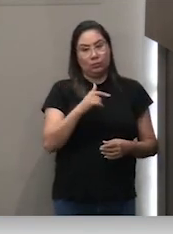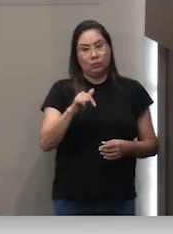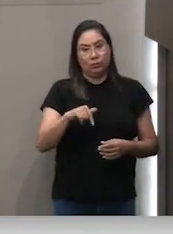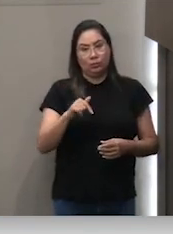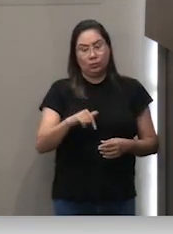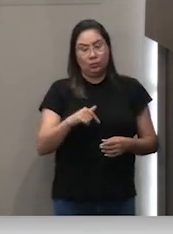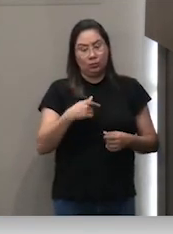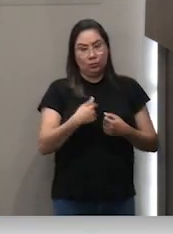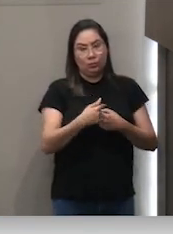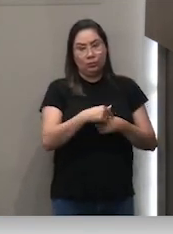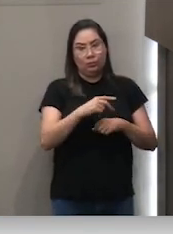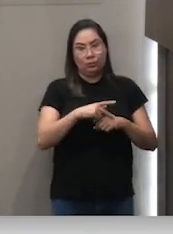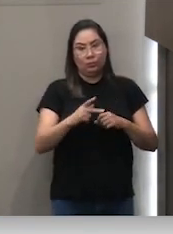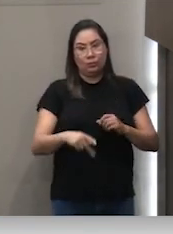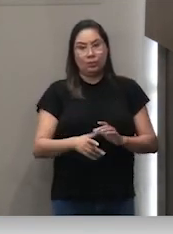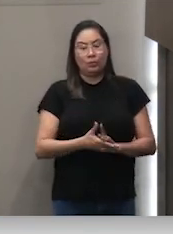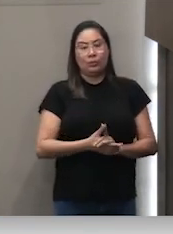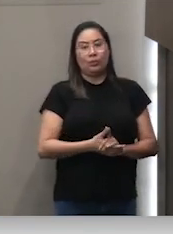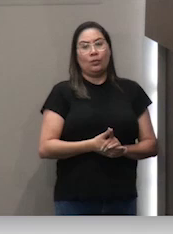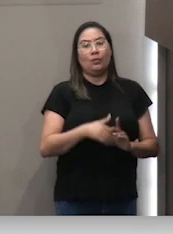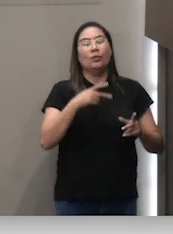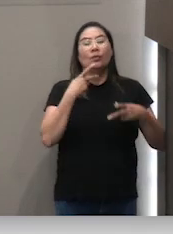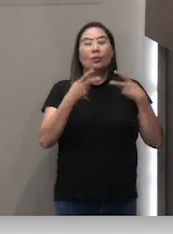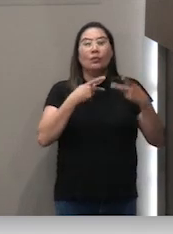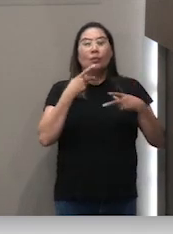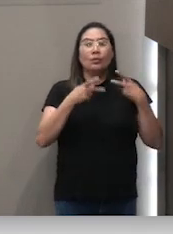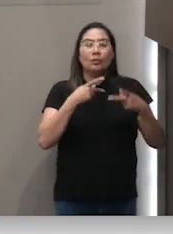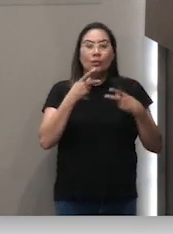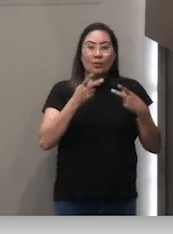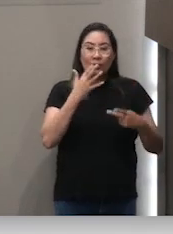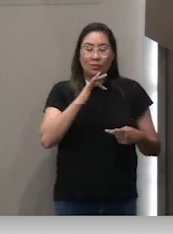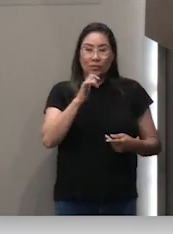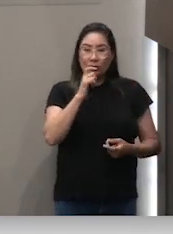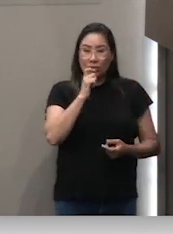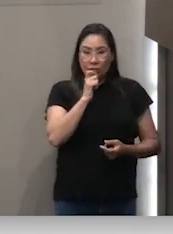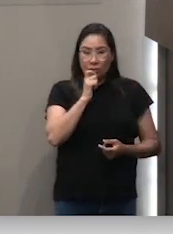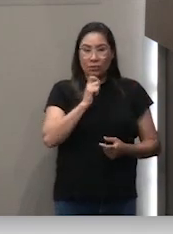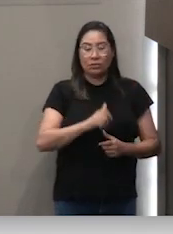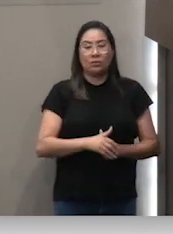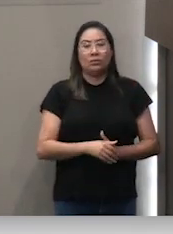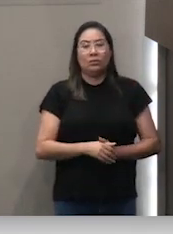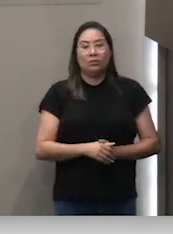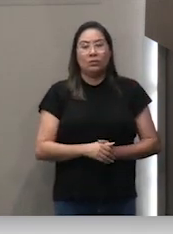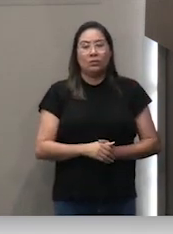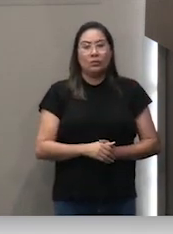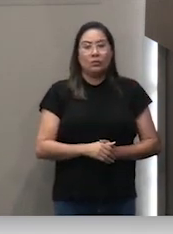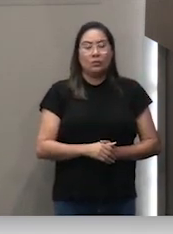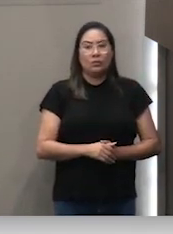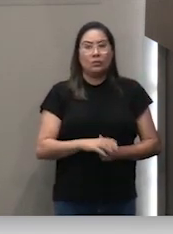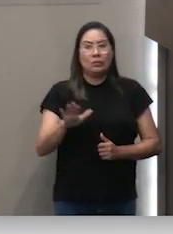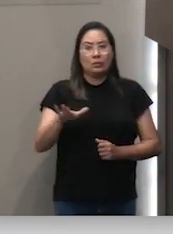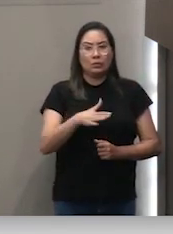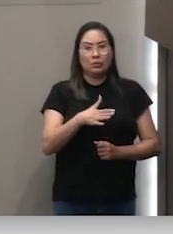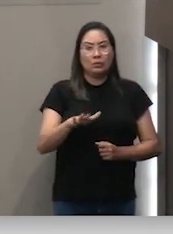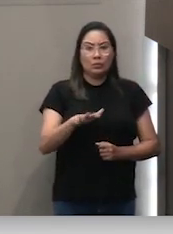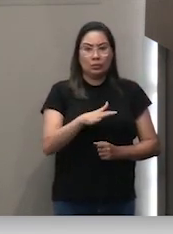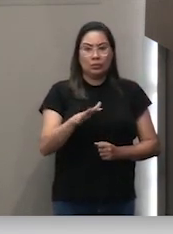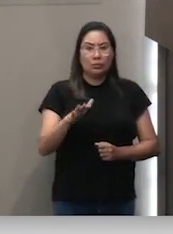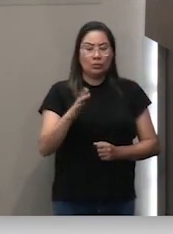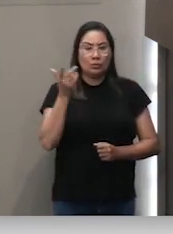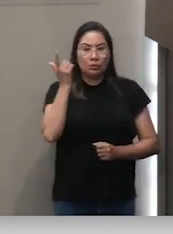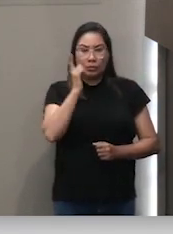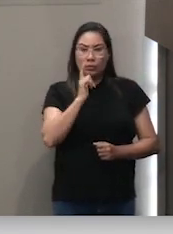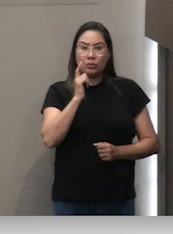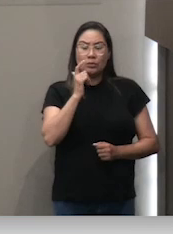do nosso município. E quando se trata com criança, onde muitas vezes não